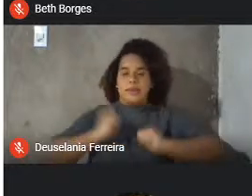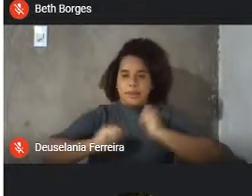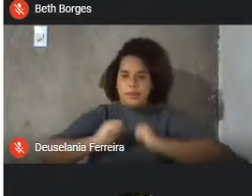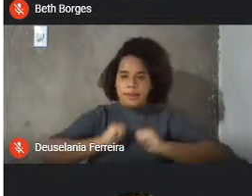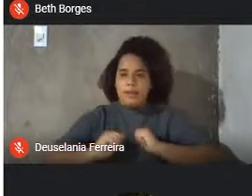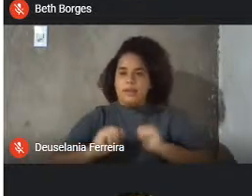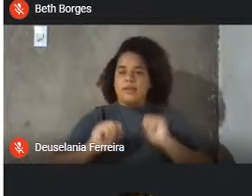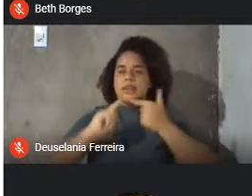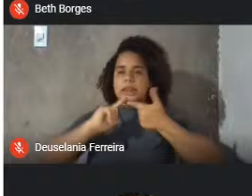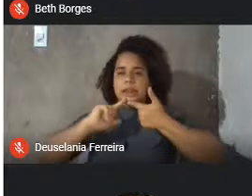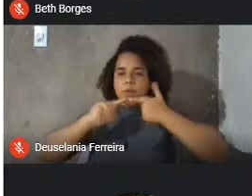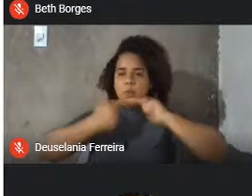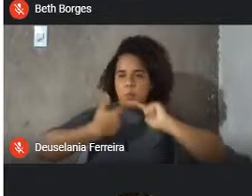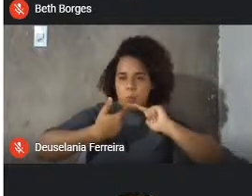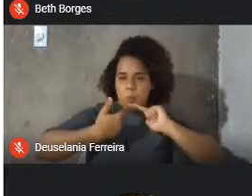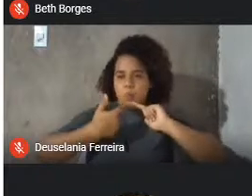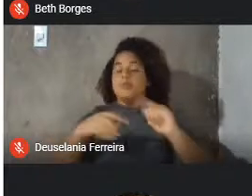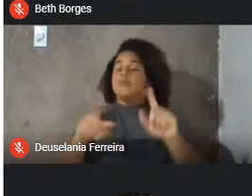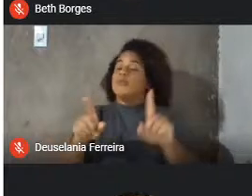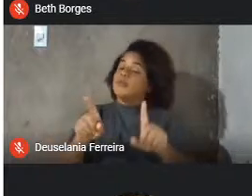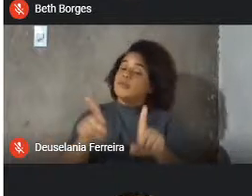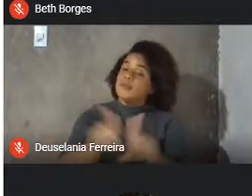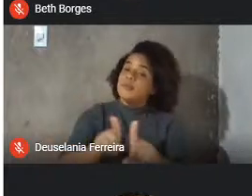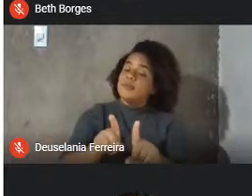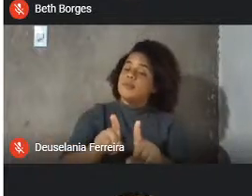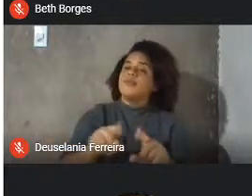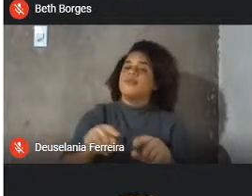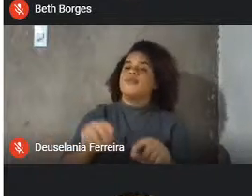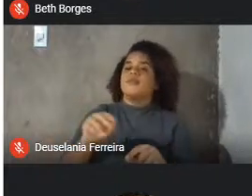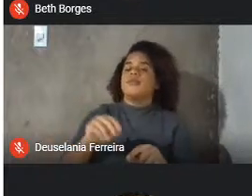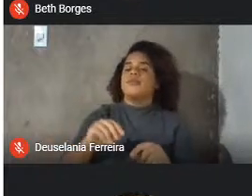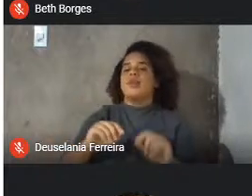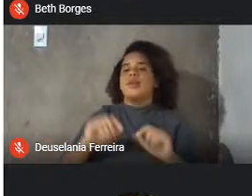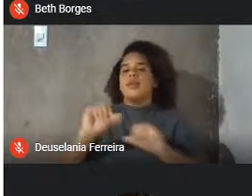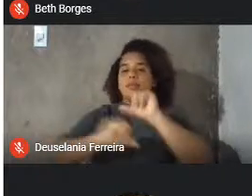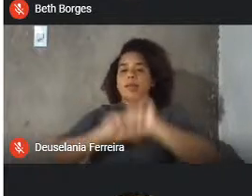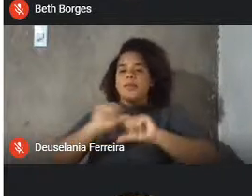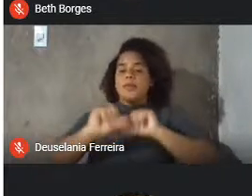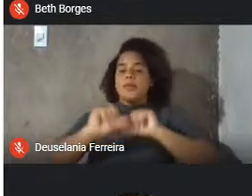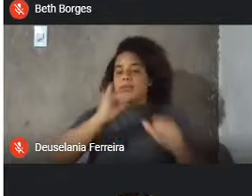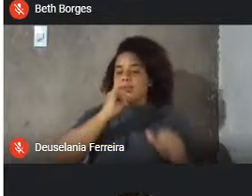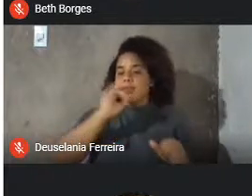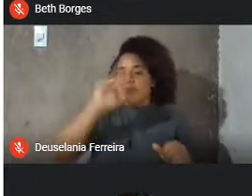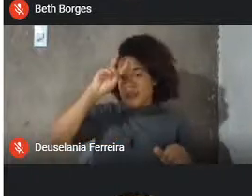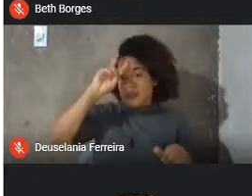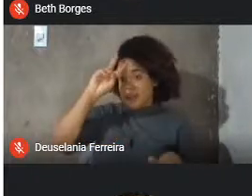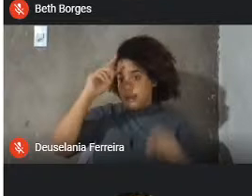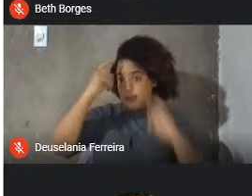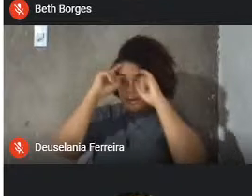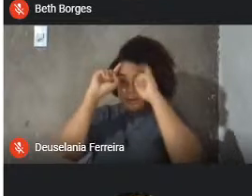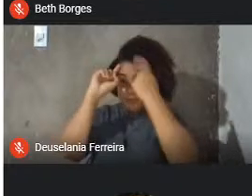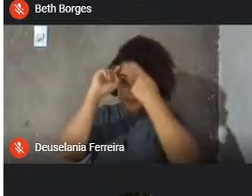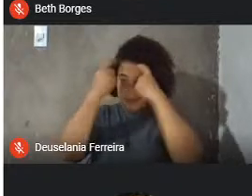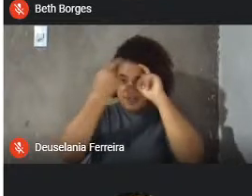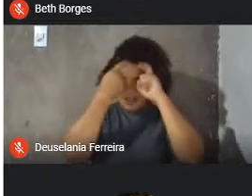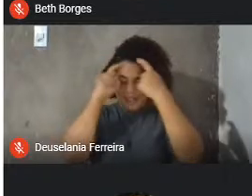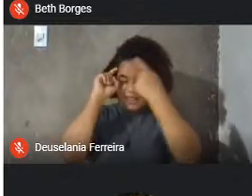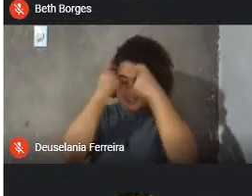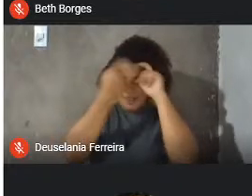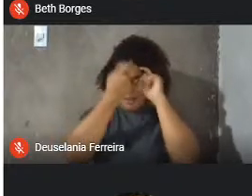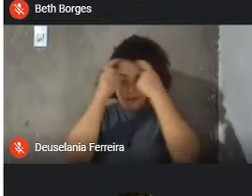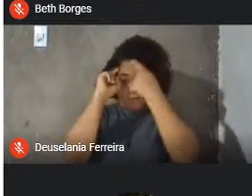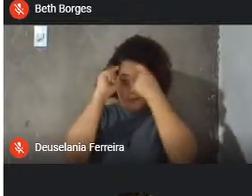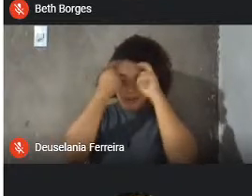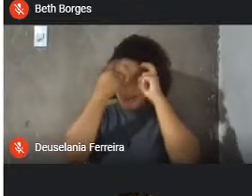humor, mas principalmente transtornos de personalidade, como especificamente transtorno histriônico, transtorno